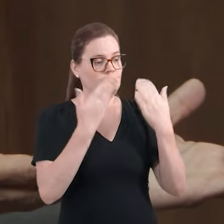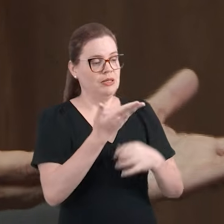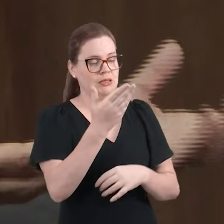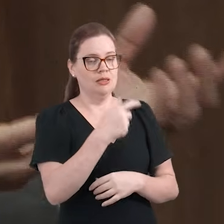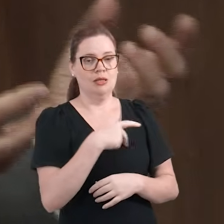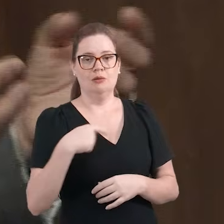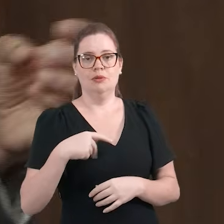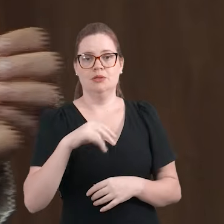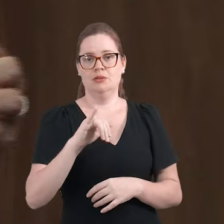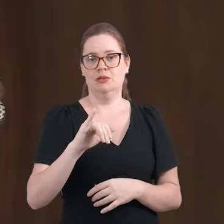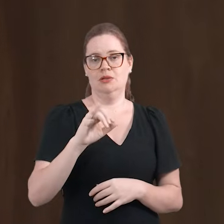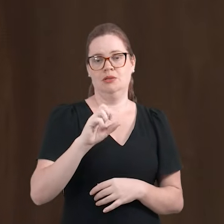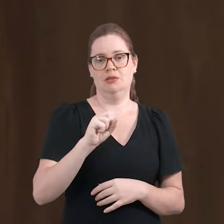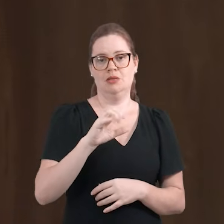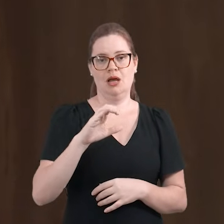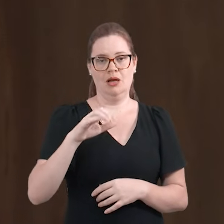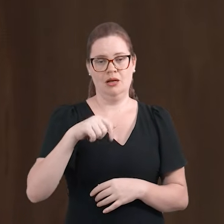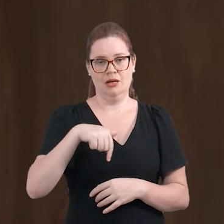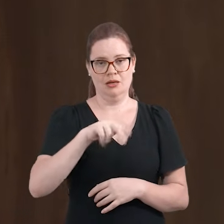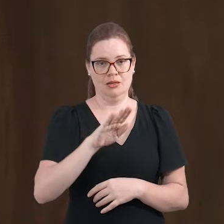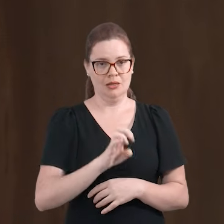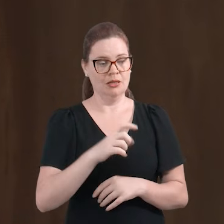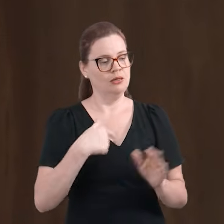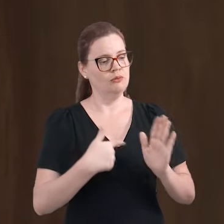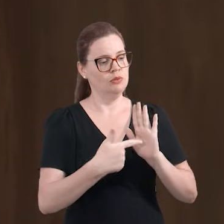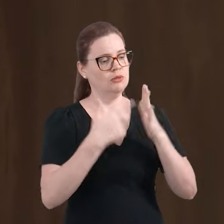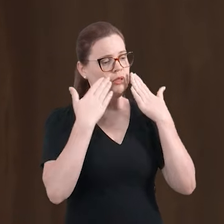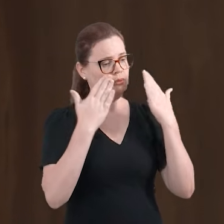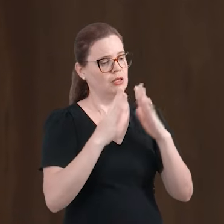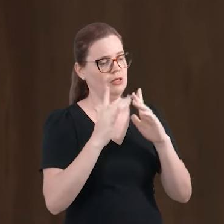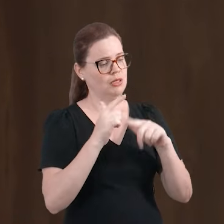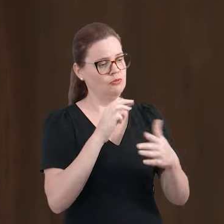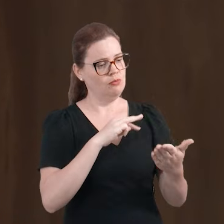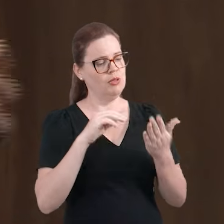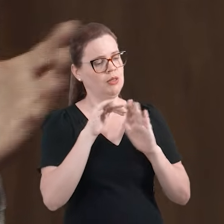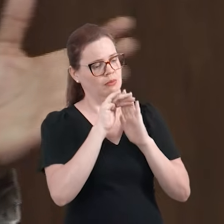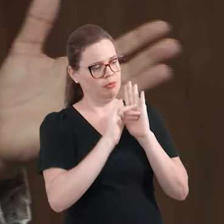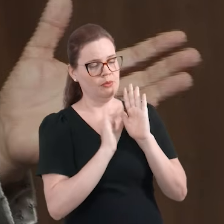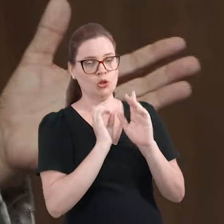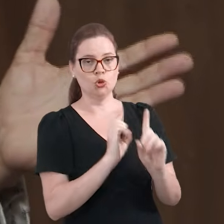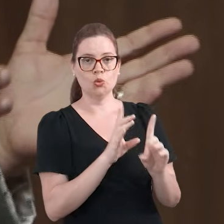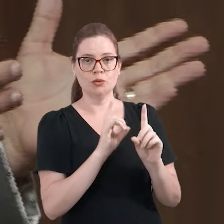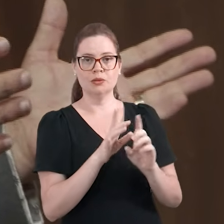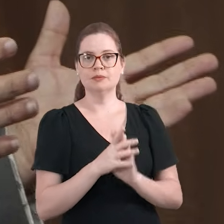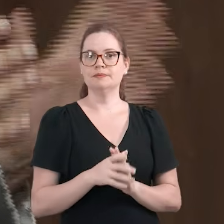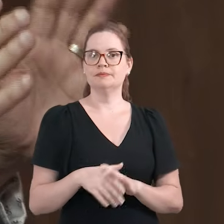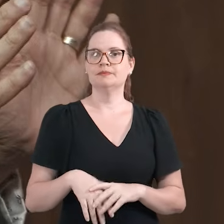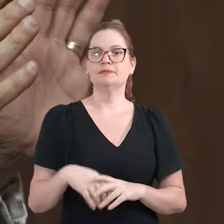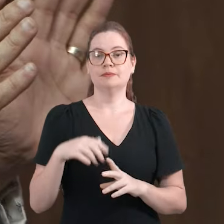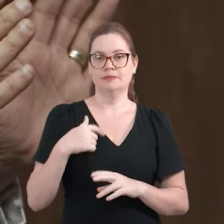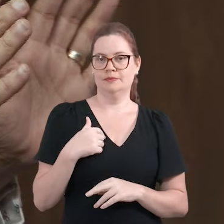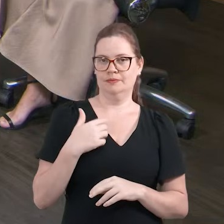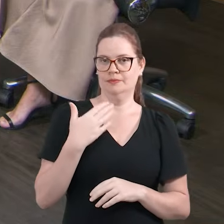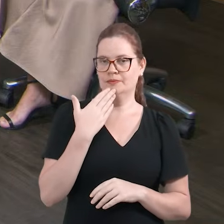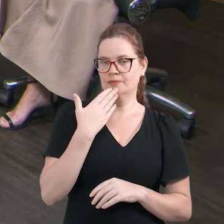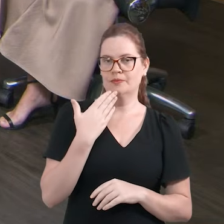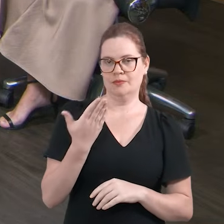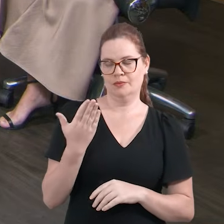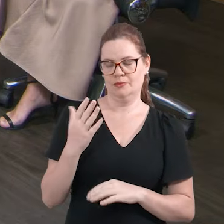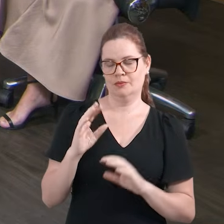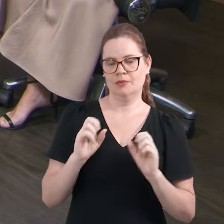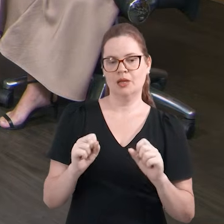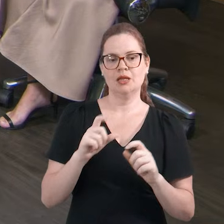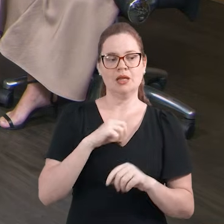obra. Porque o que nós vemos é que, até, se você me permite, eu vou fazer um comentário aqui, uma